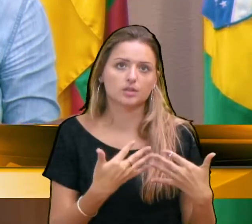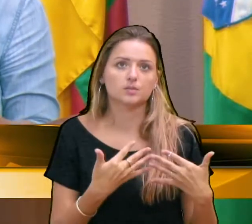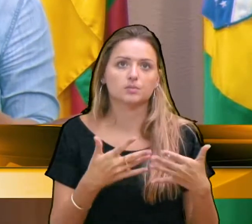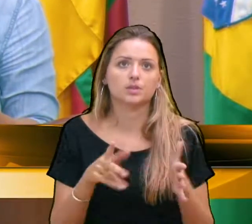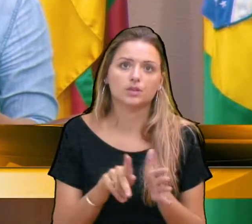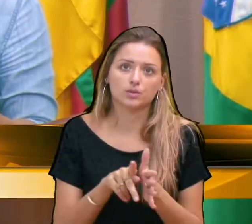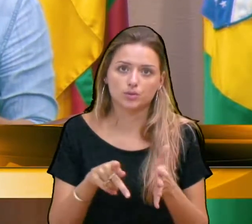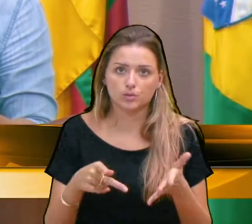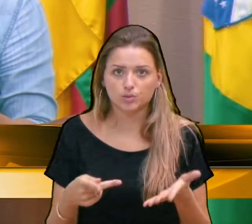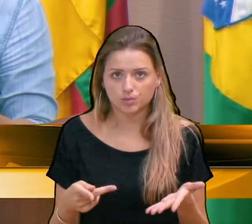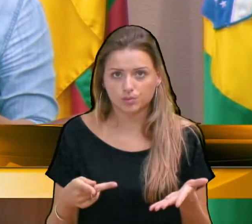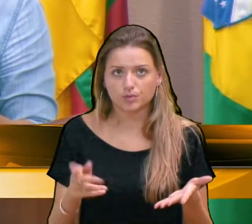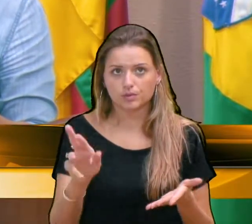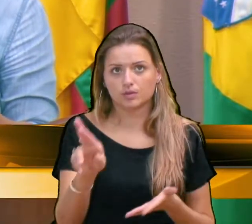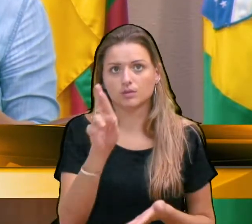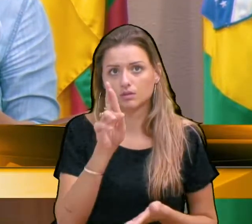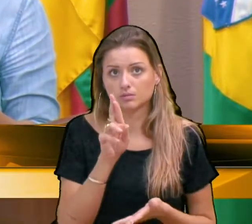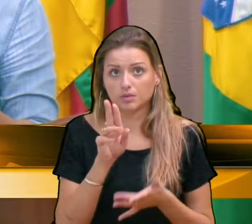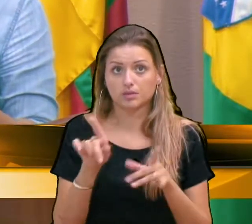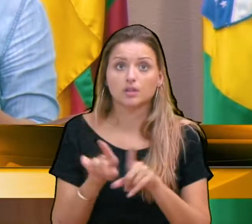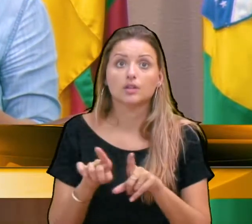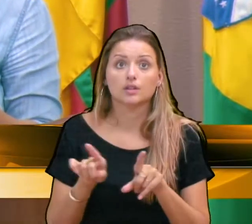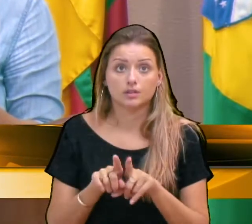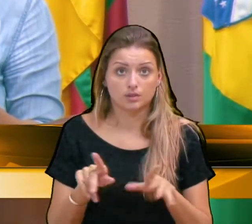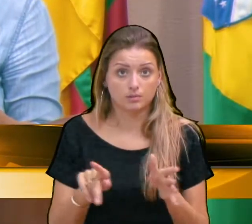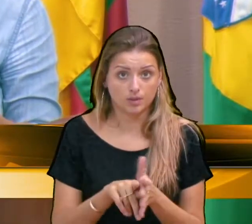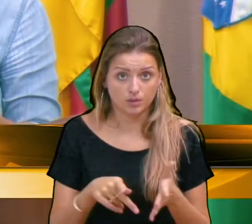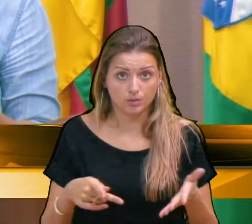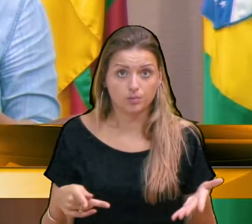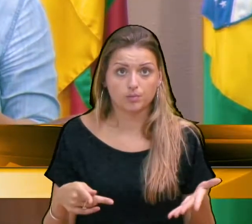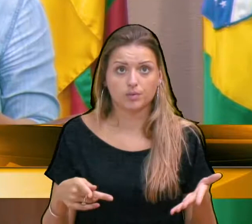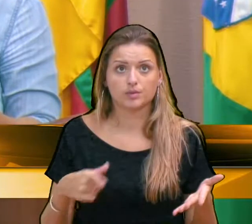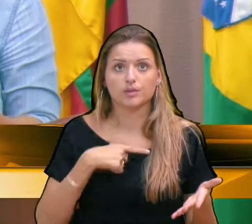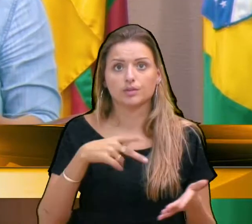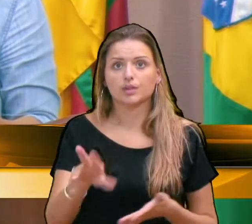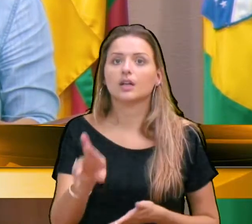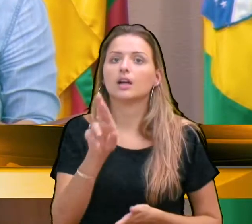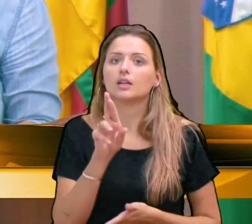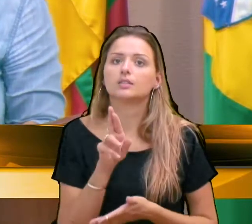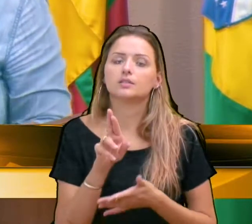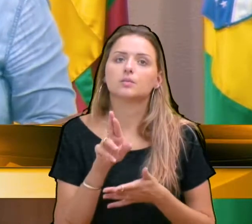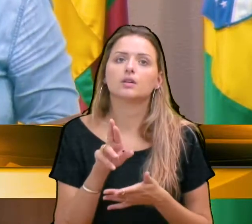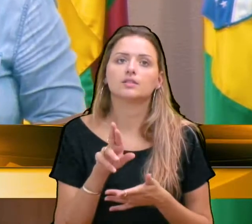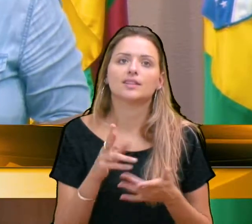jornal Pioneiro, né? Então, também o Jornal Pioneiro tem a resposta